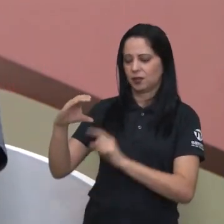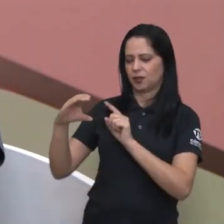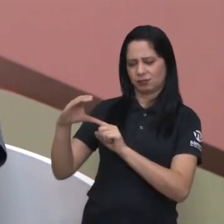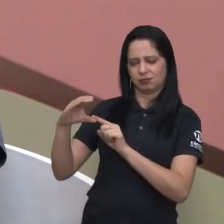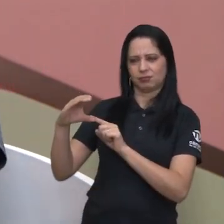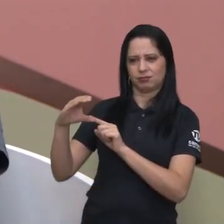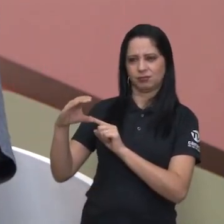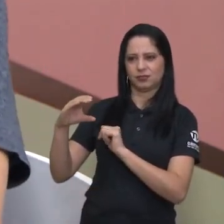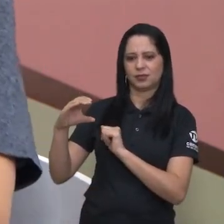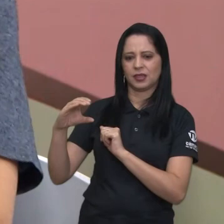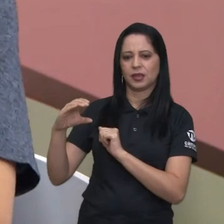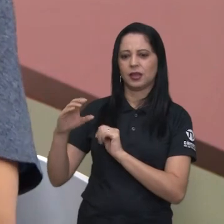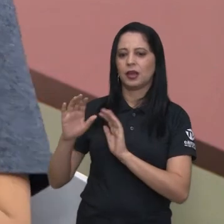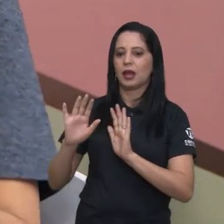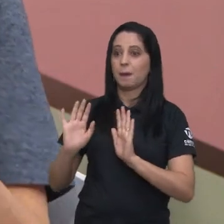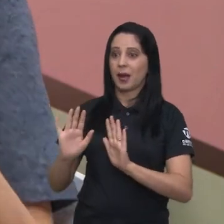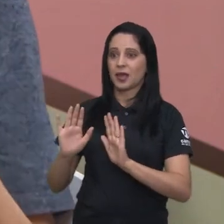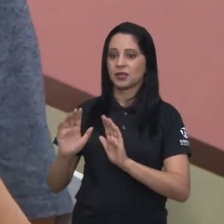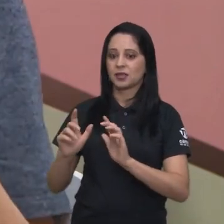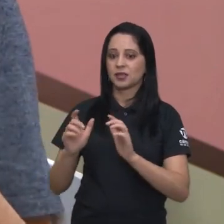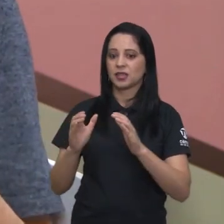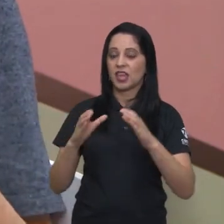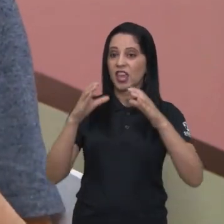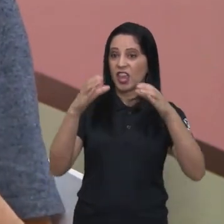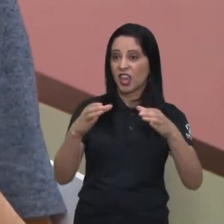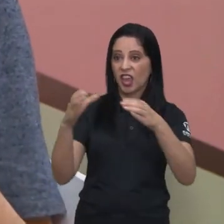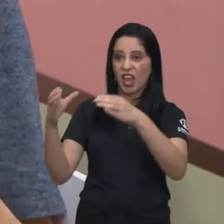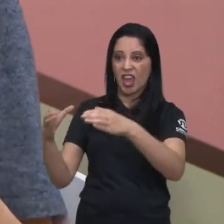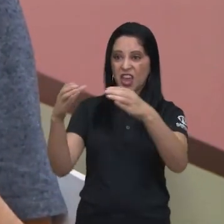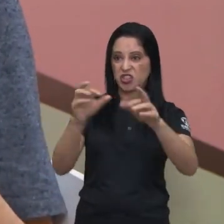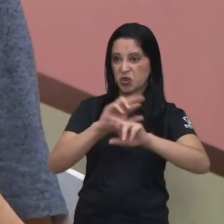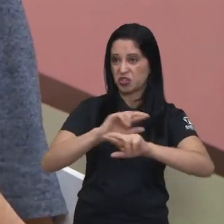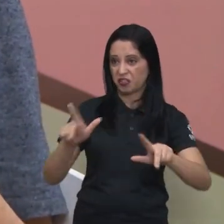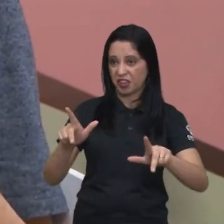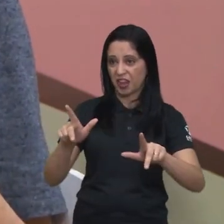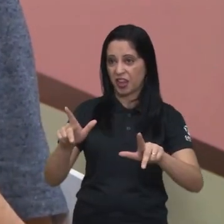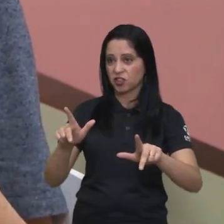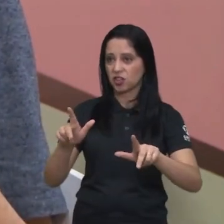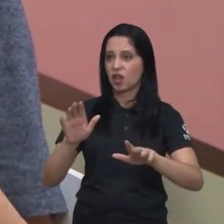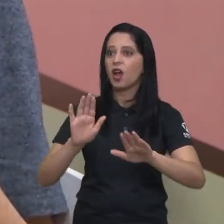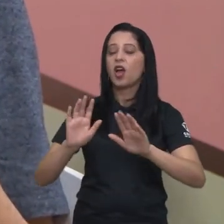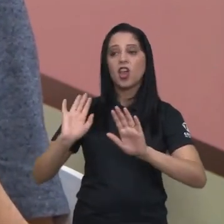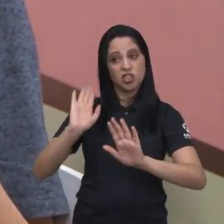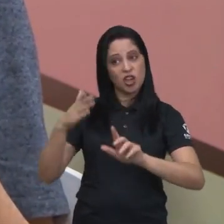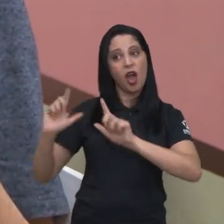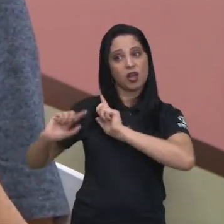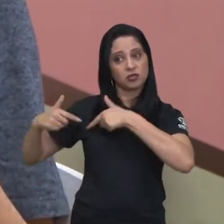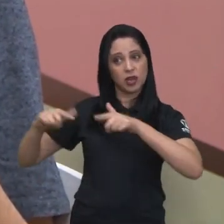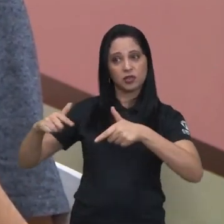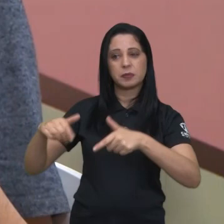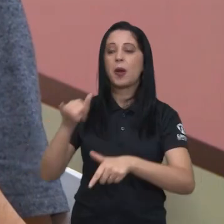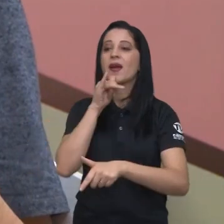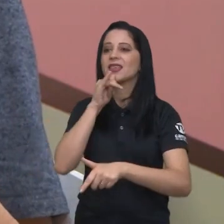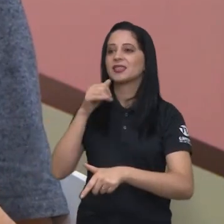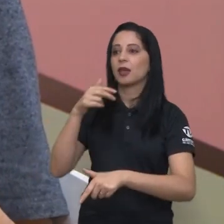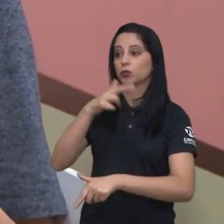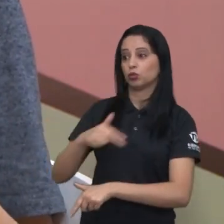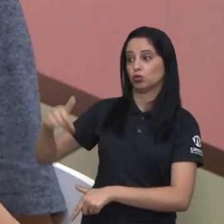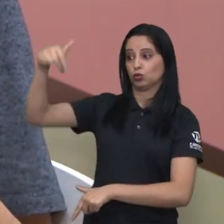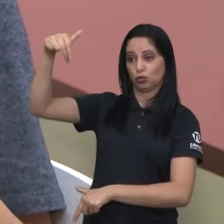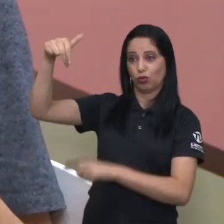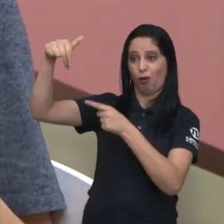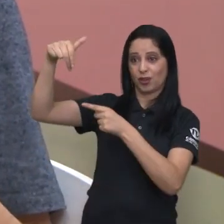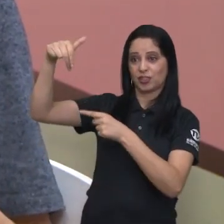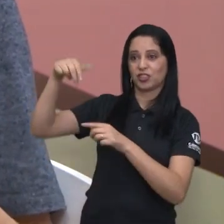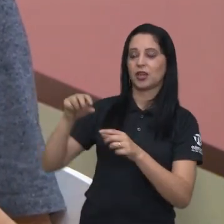não convencionais, mas em algumas regiões elas são tradicionais, por exemplo, o jambu, né? Então ele é muito comum na região do norte,